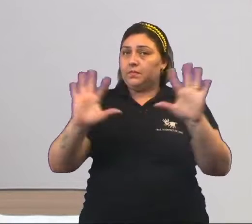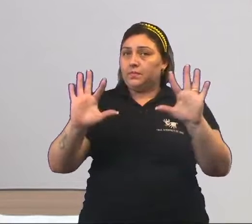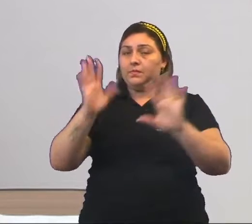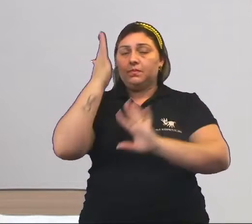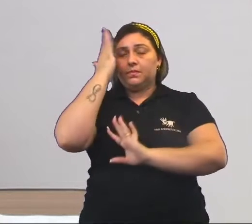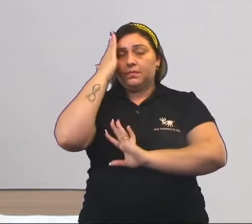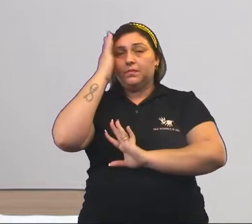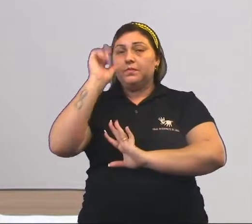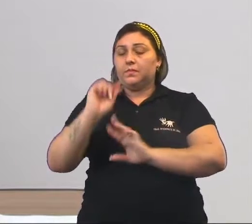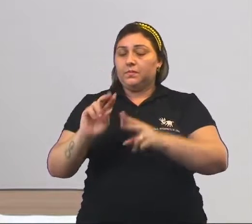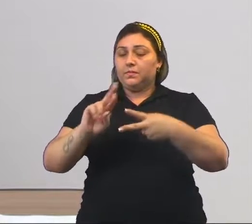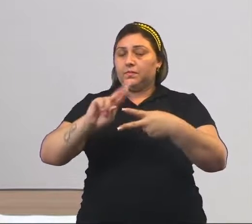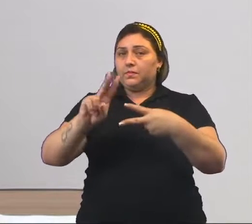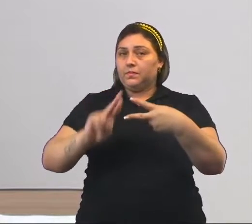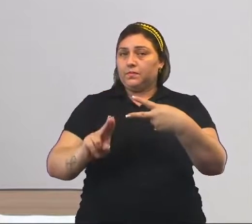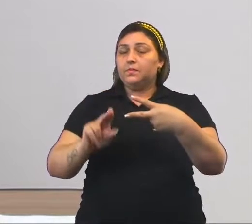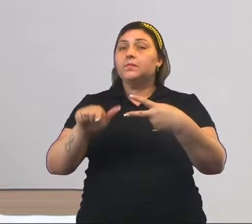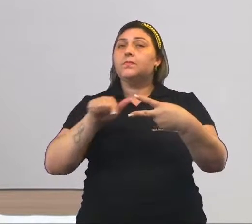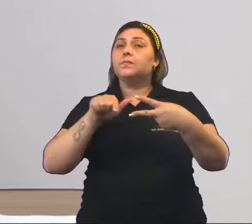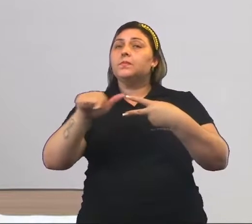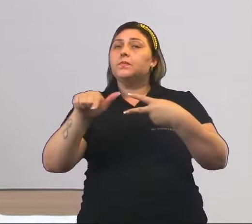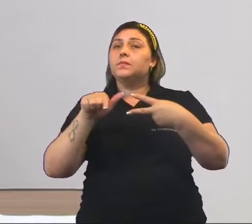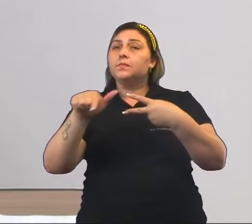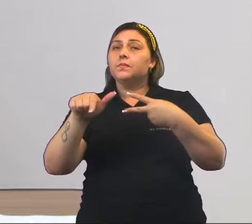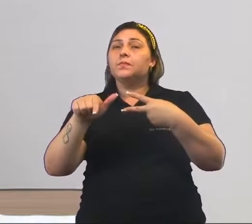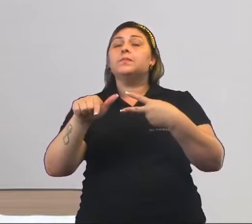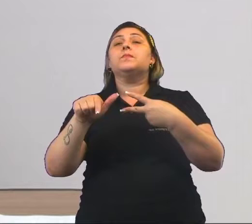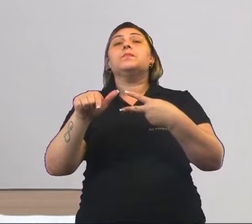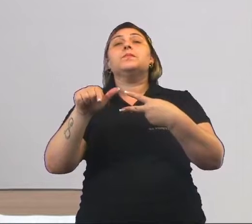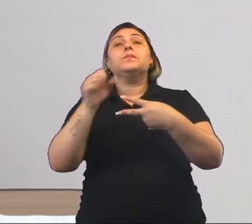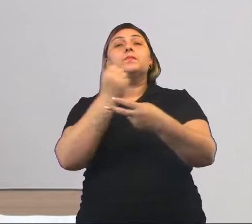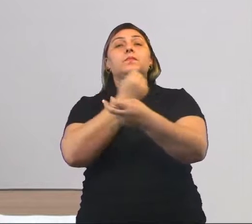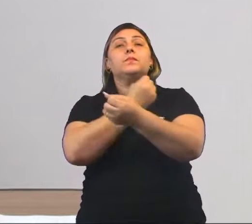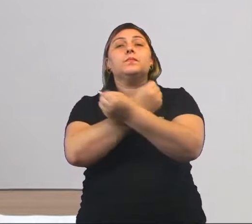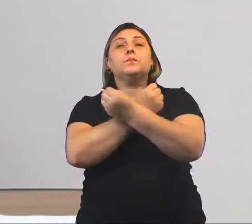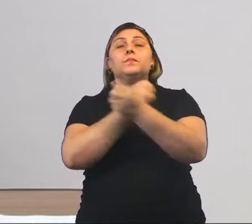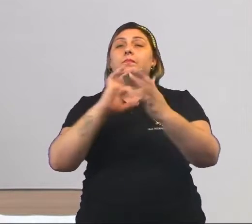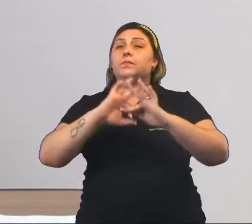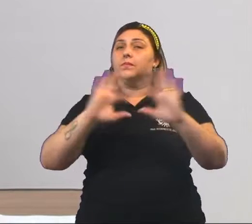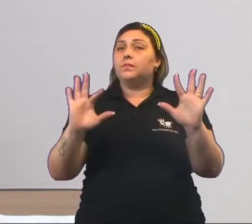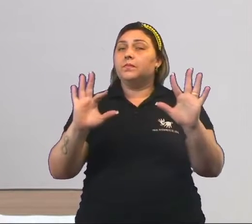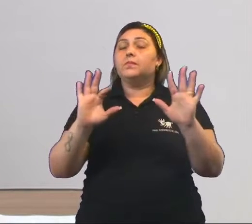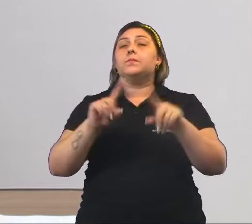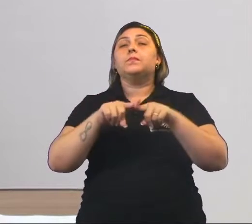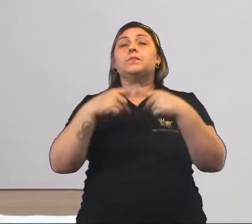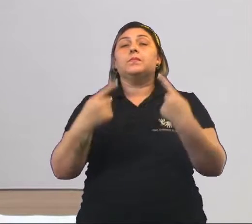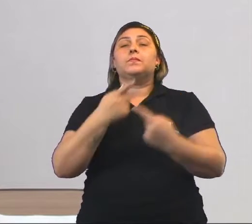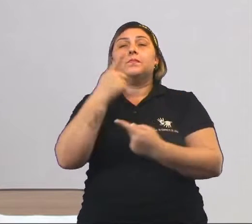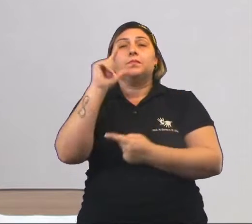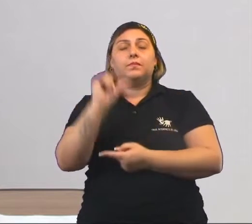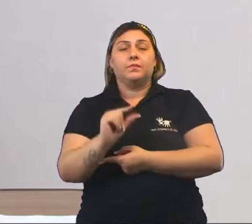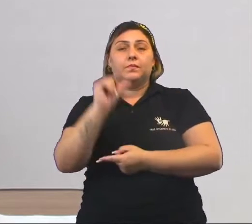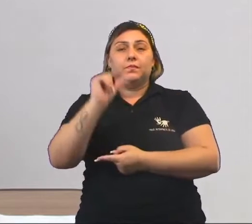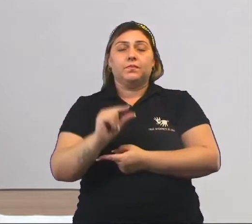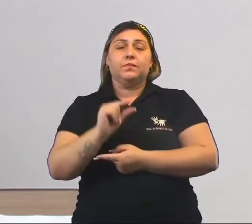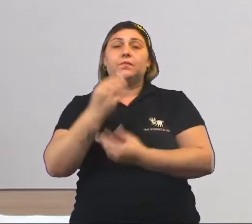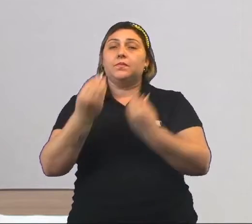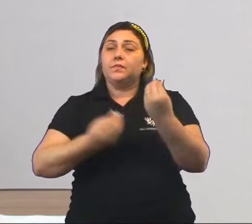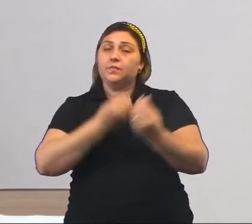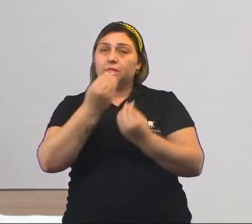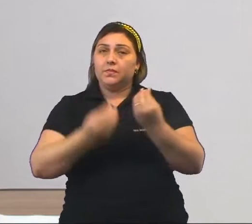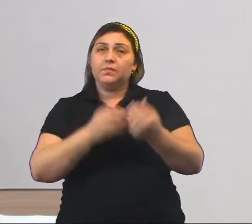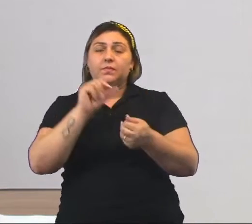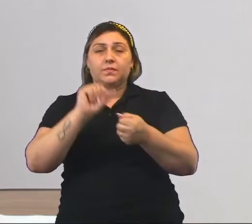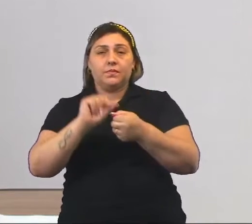entendeu um pouco a distinção desses dois tipos de trabalho, tanto o escravo quanto o livre. Mas vamos falar um pouco agora sobre como